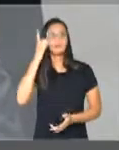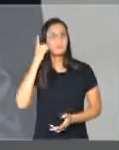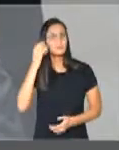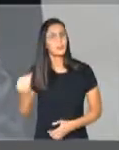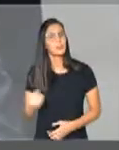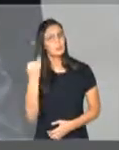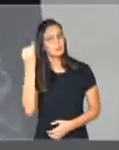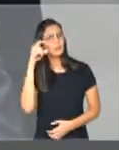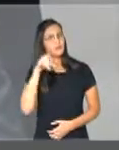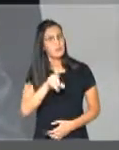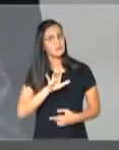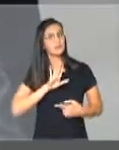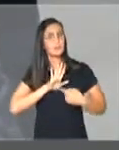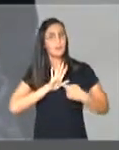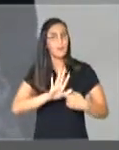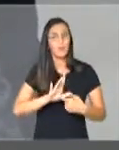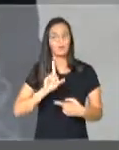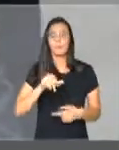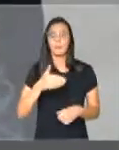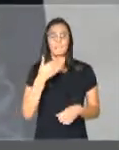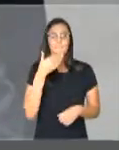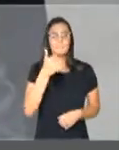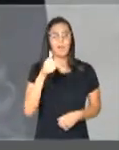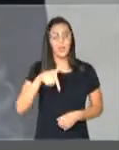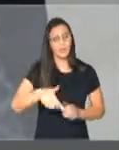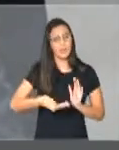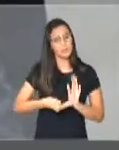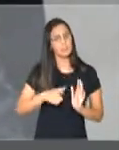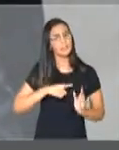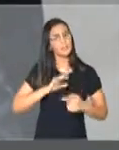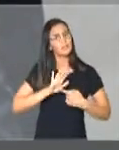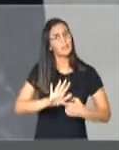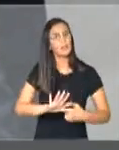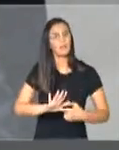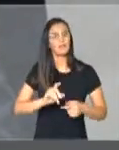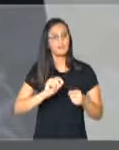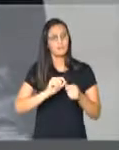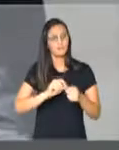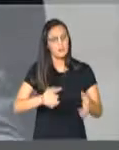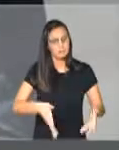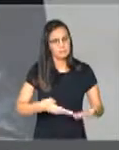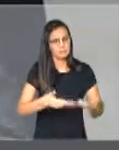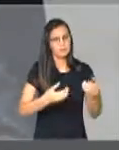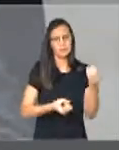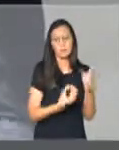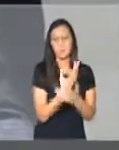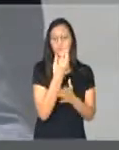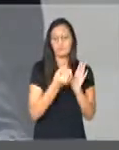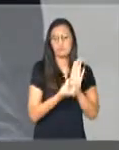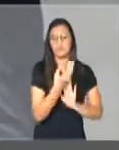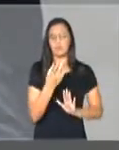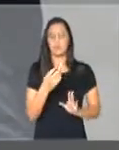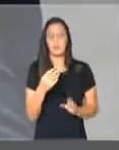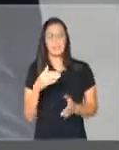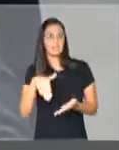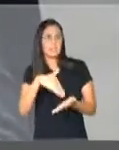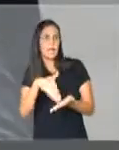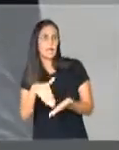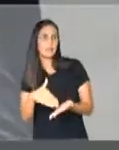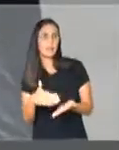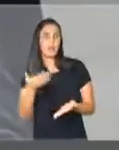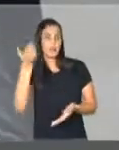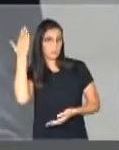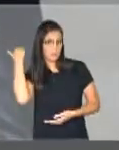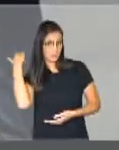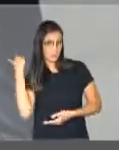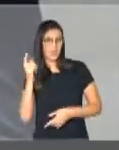expressão do que de melhor esta casa tem, do que de melhor produziu a política de Pernambuco, quer seja como secretário que